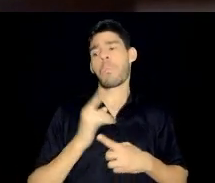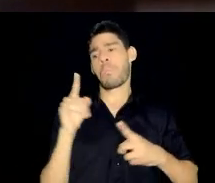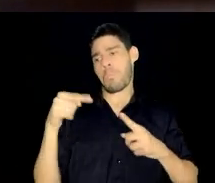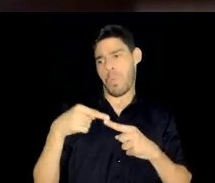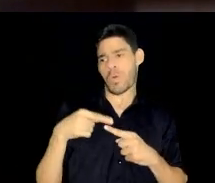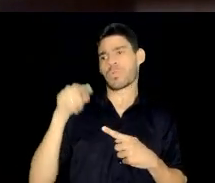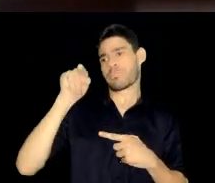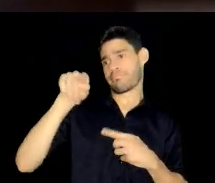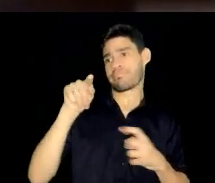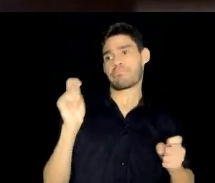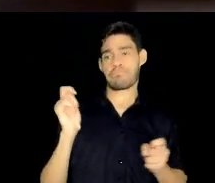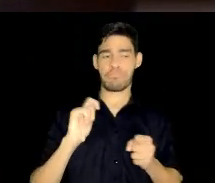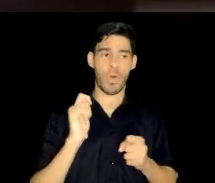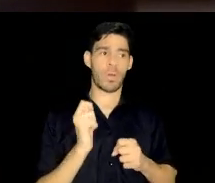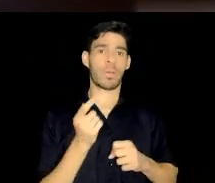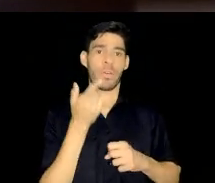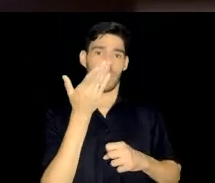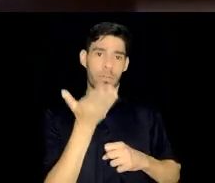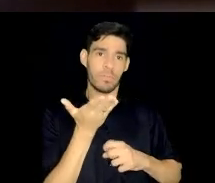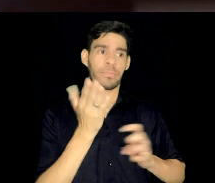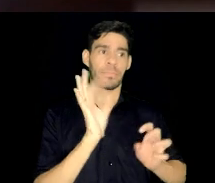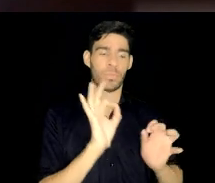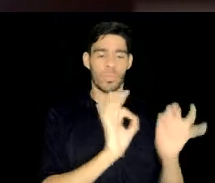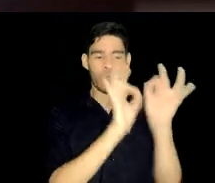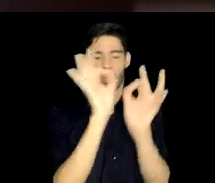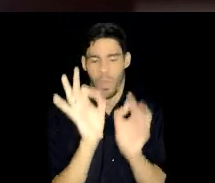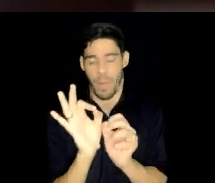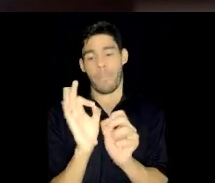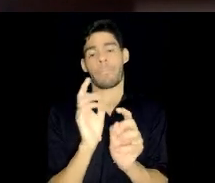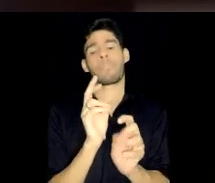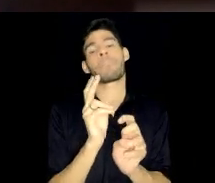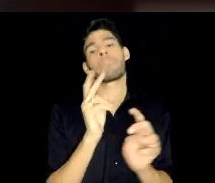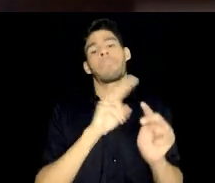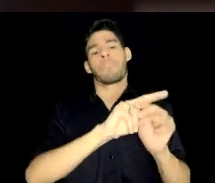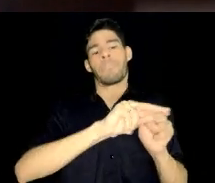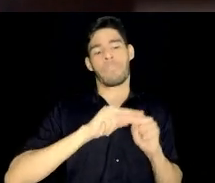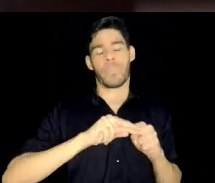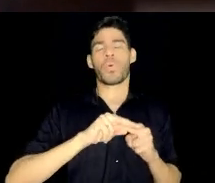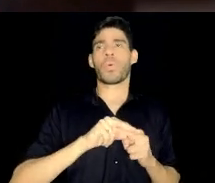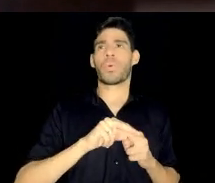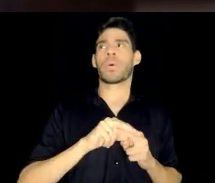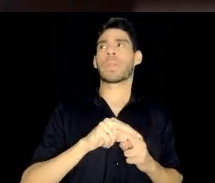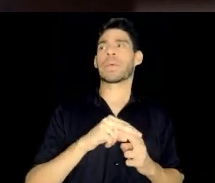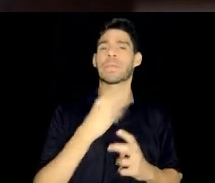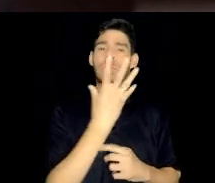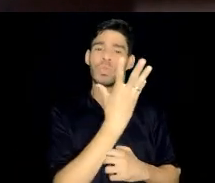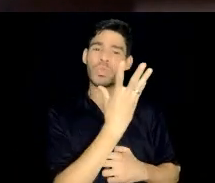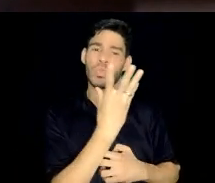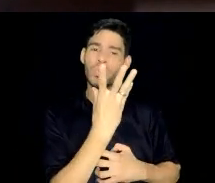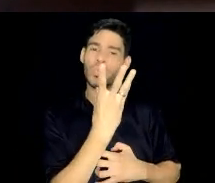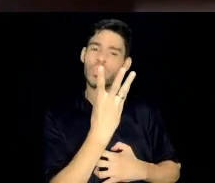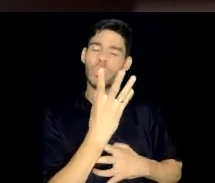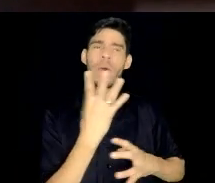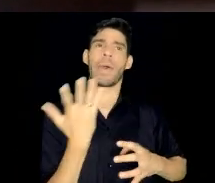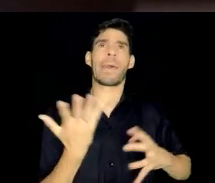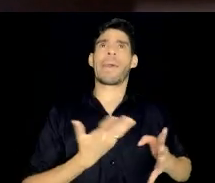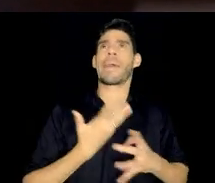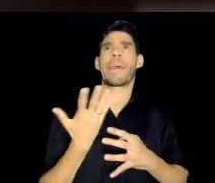pode não ser para você que está me ouvindo. Portanto, há